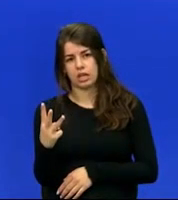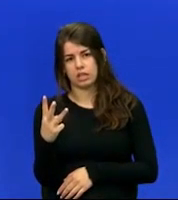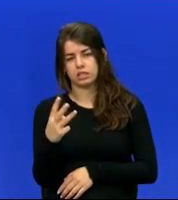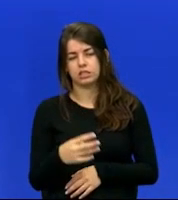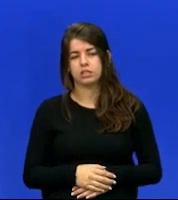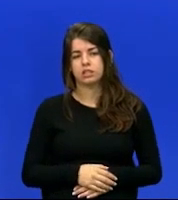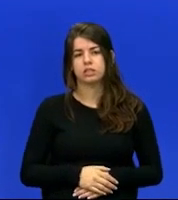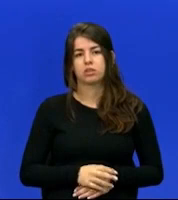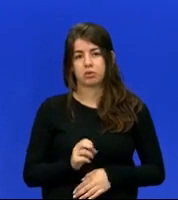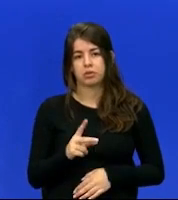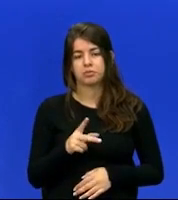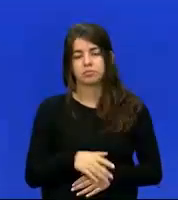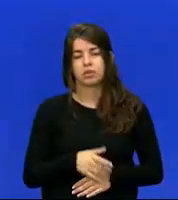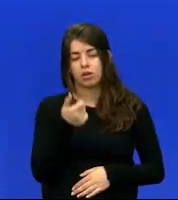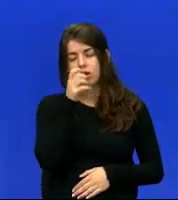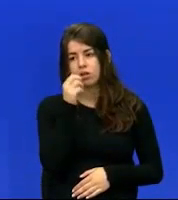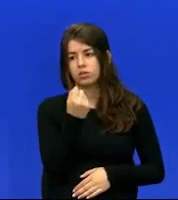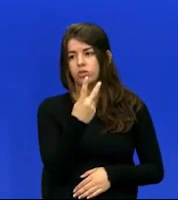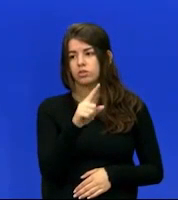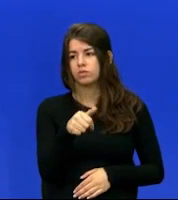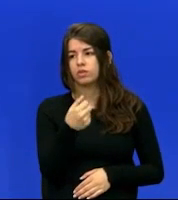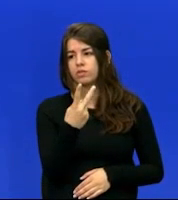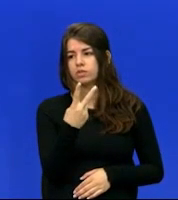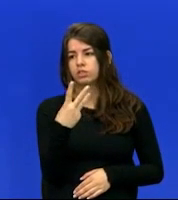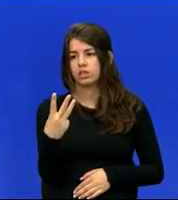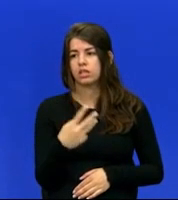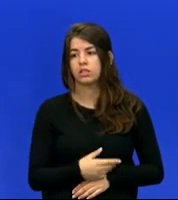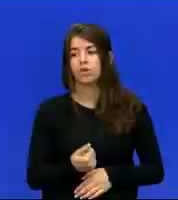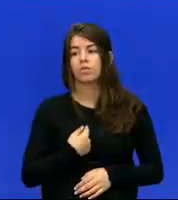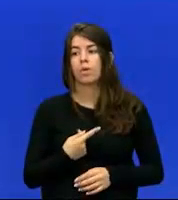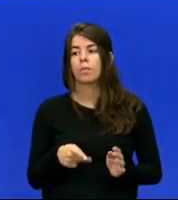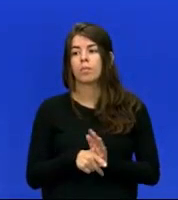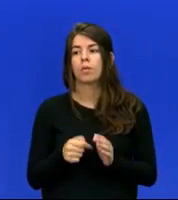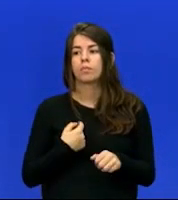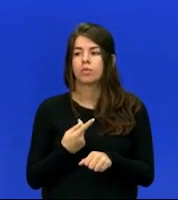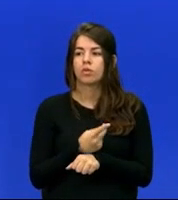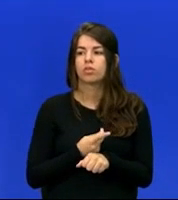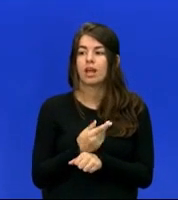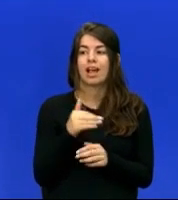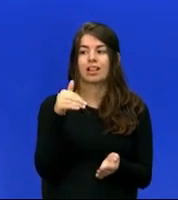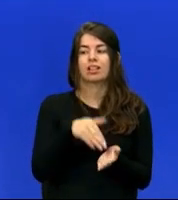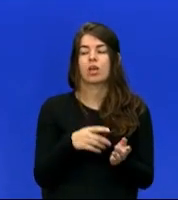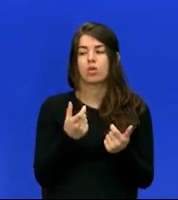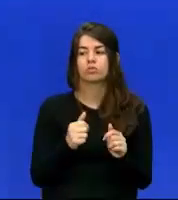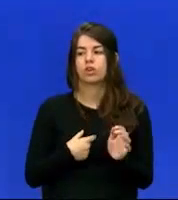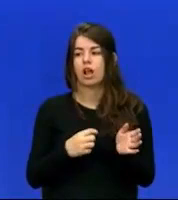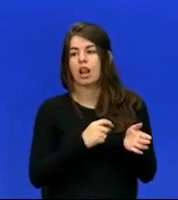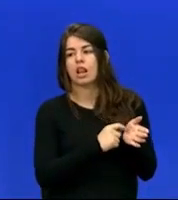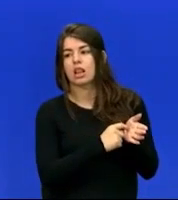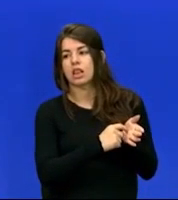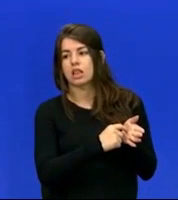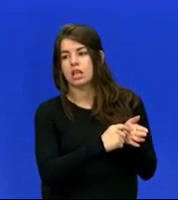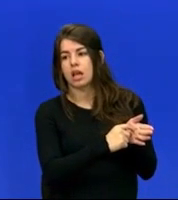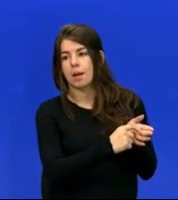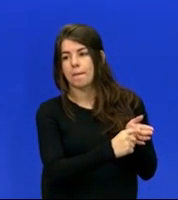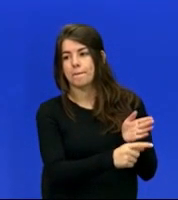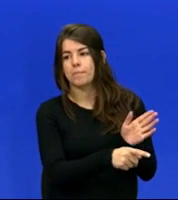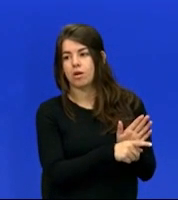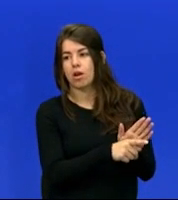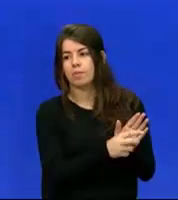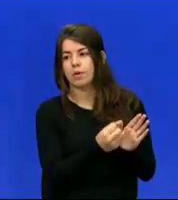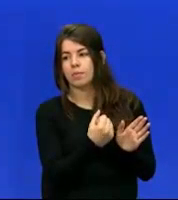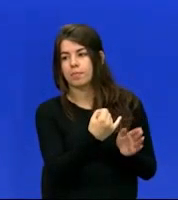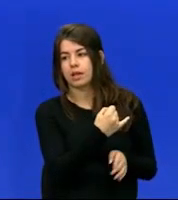2,23, não é? Então, 2,23, então eu vou correr até a linha correspondente a